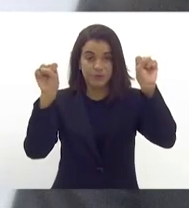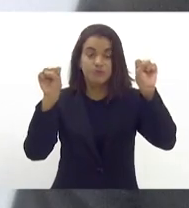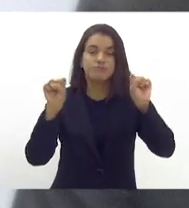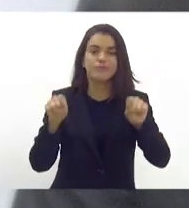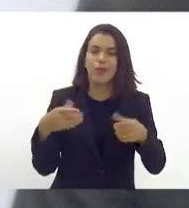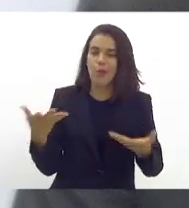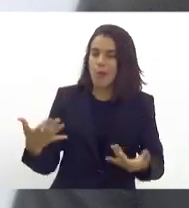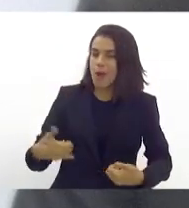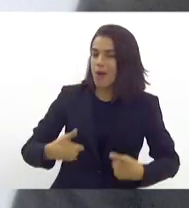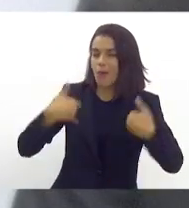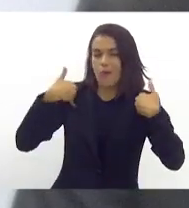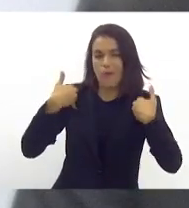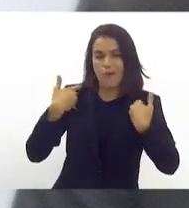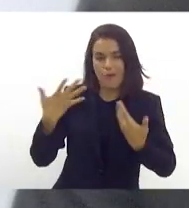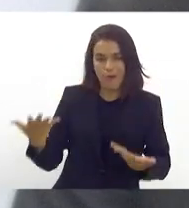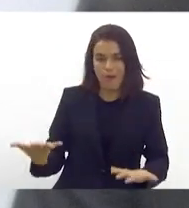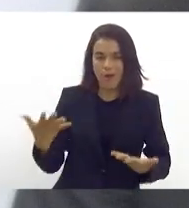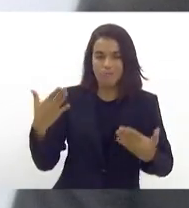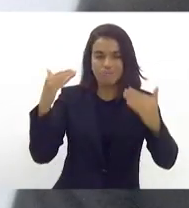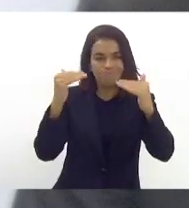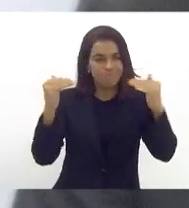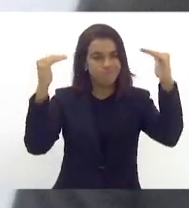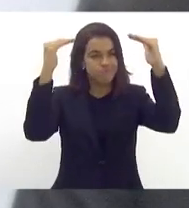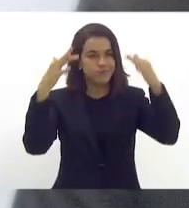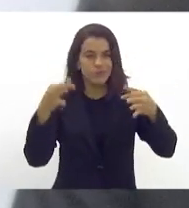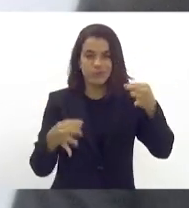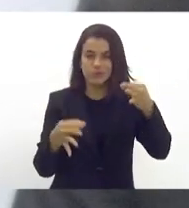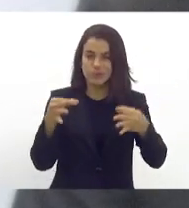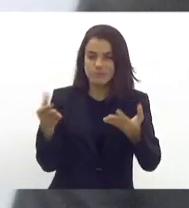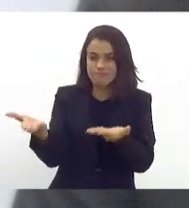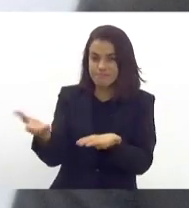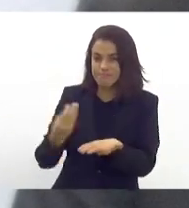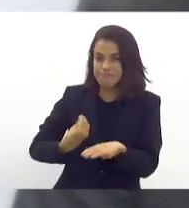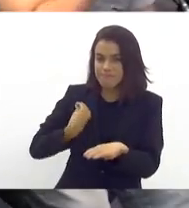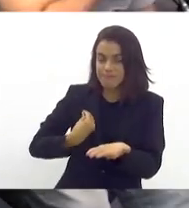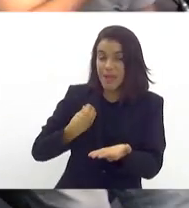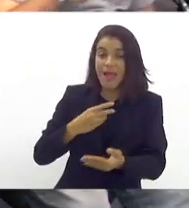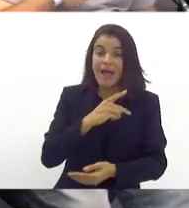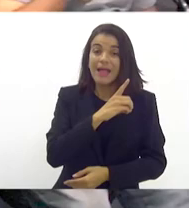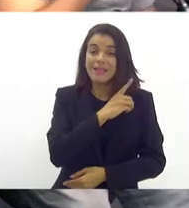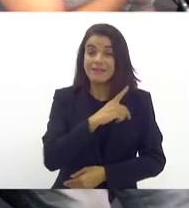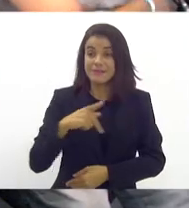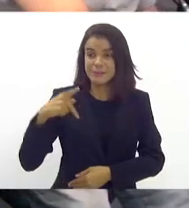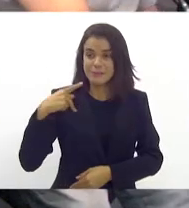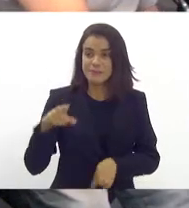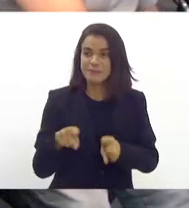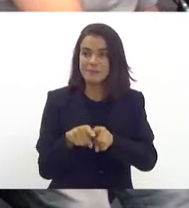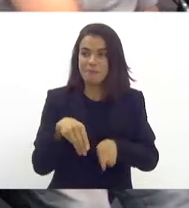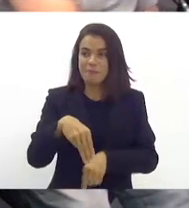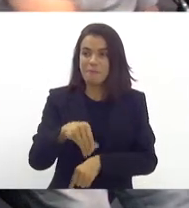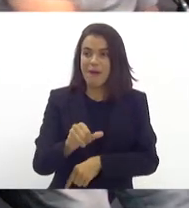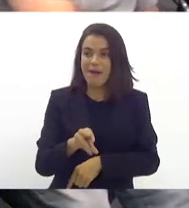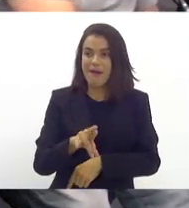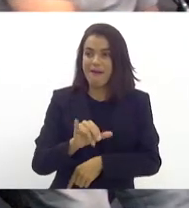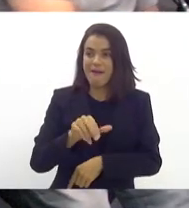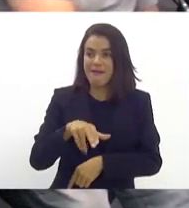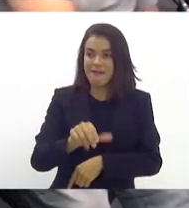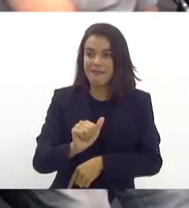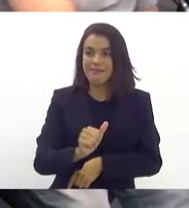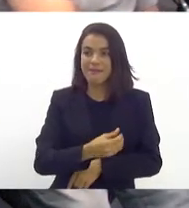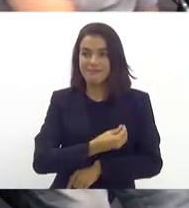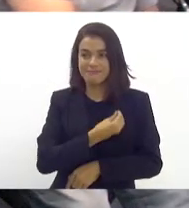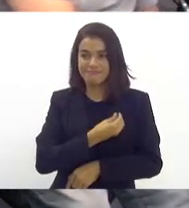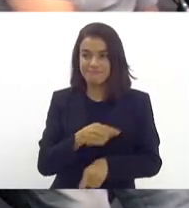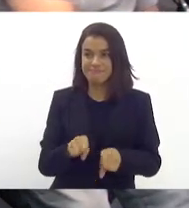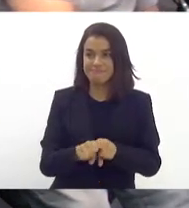honra aqui a nossa desembargadora Regina está aqui conosco a defensora pública também Marina tá aqui vou